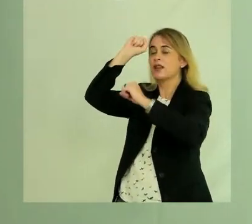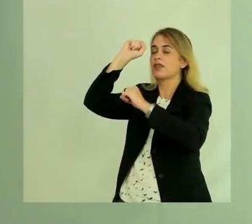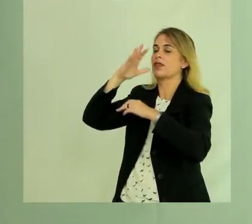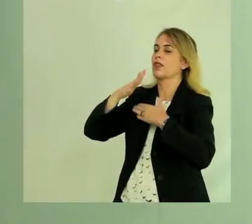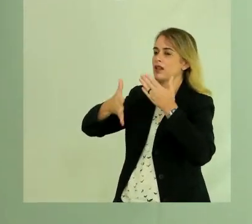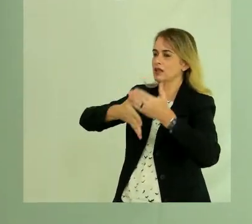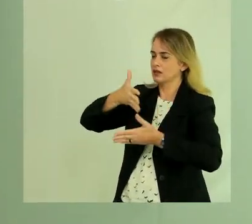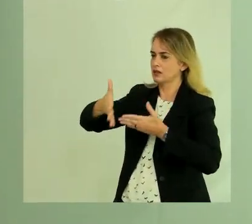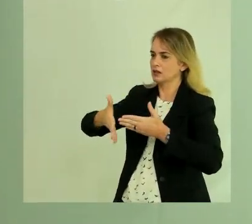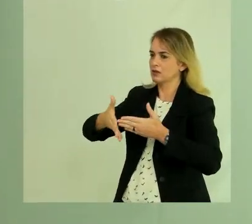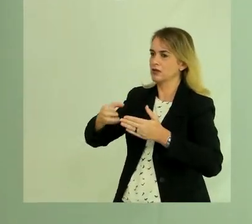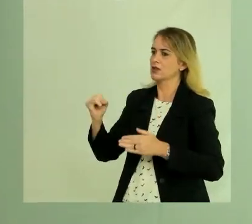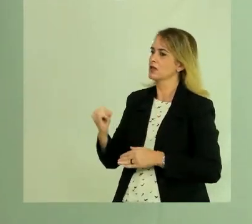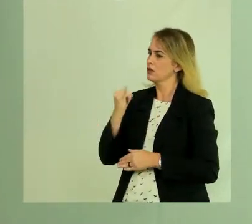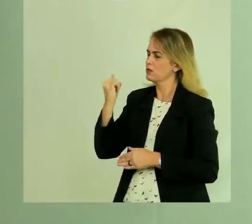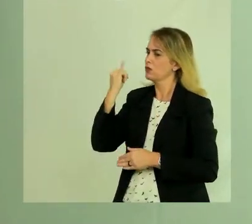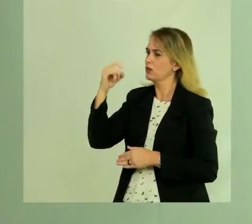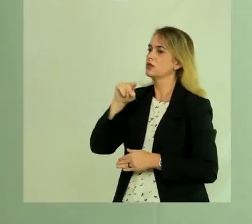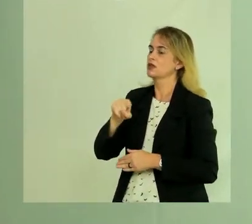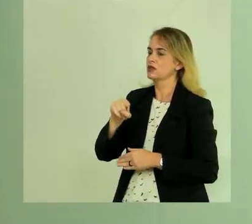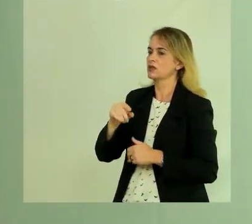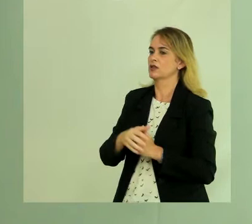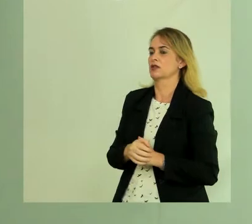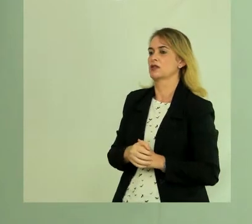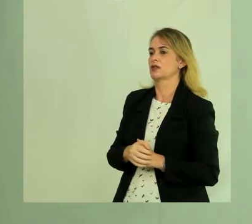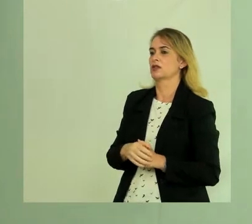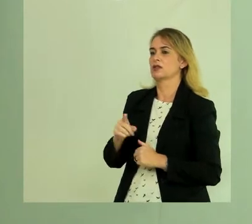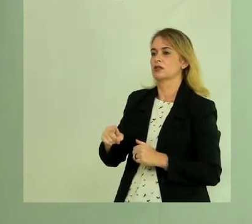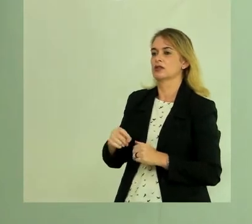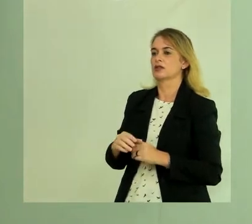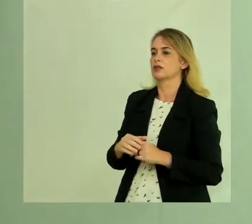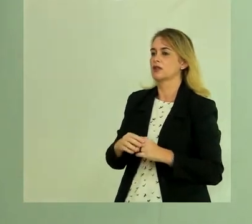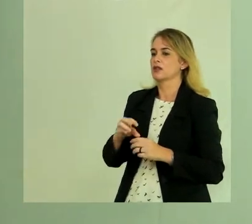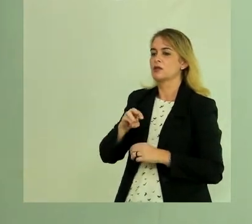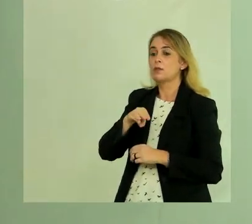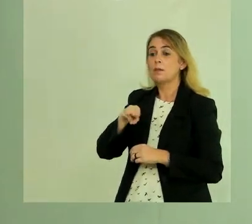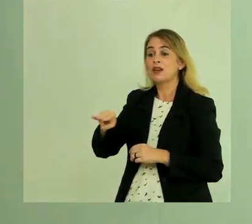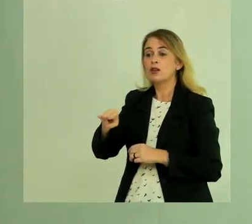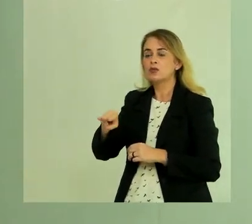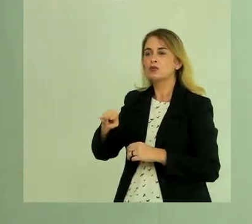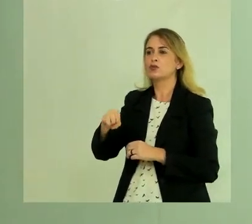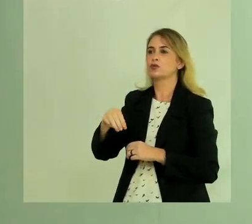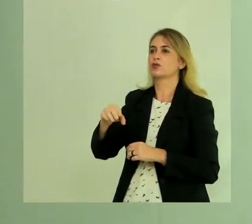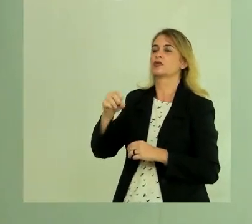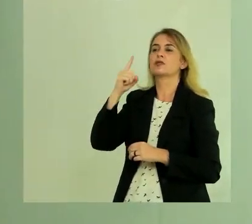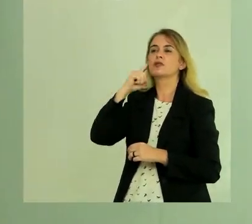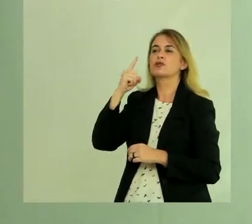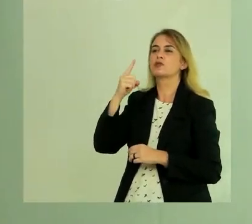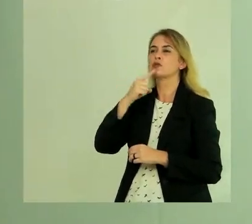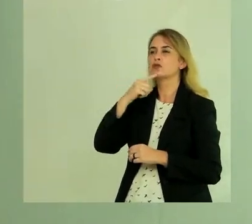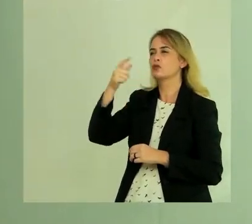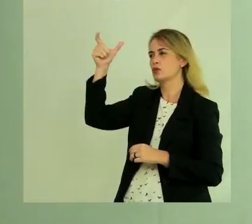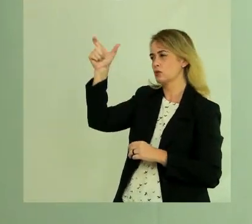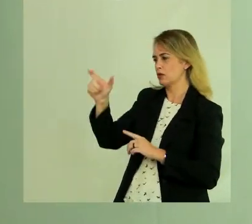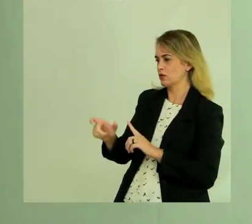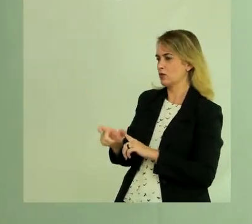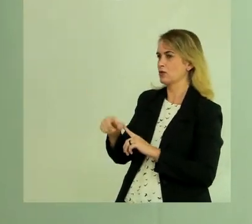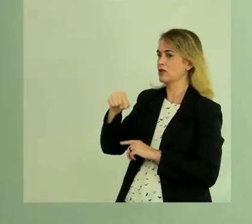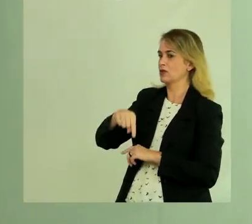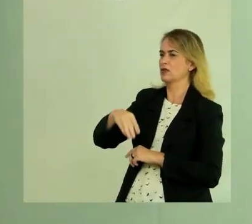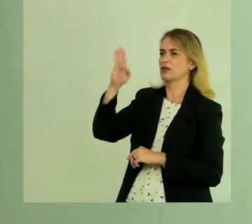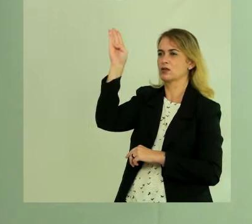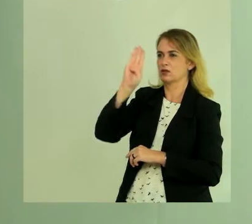ela é necessária. Nós temos milhões de surdos no país. E quando acontece